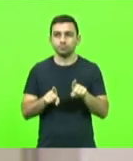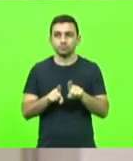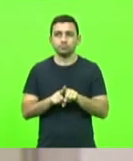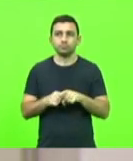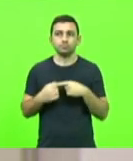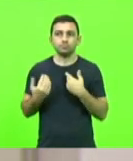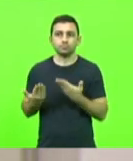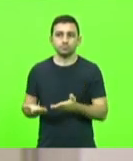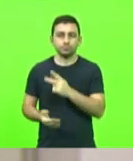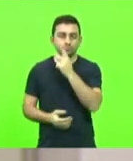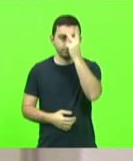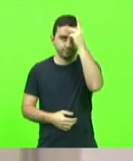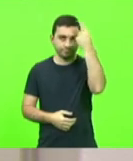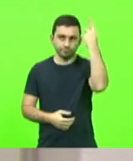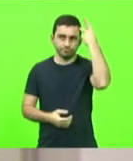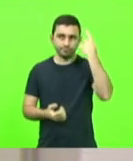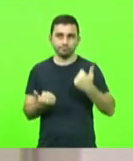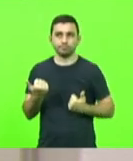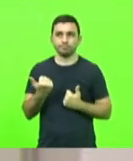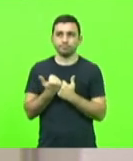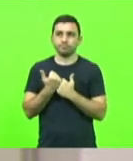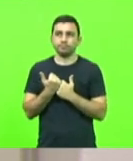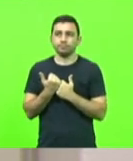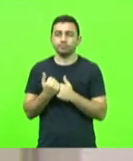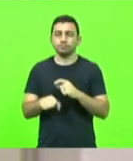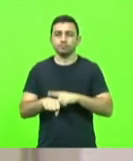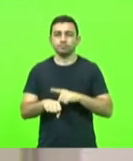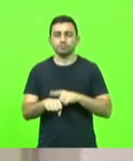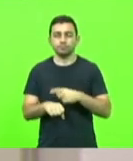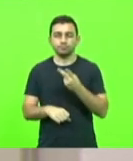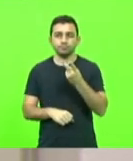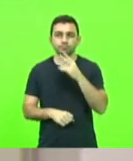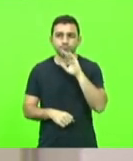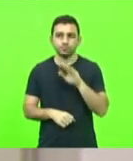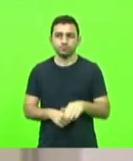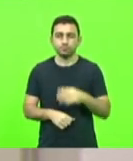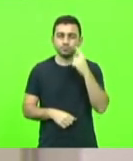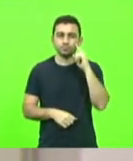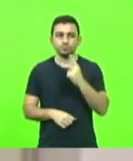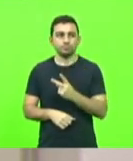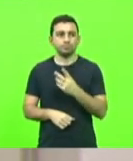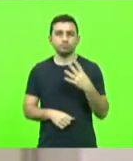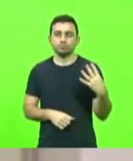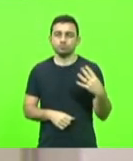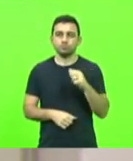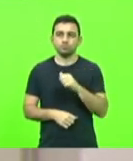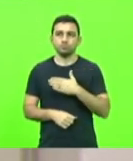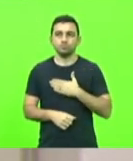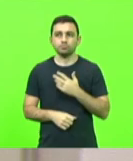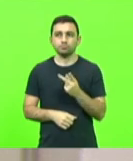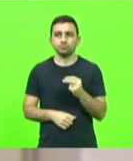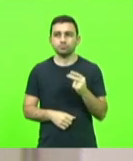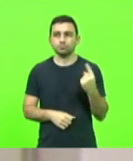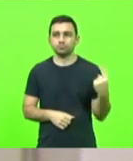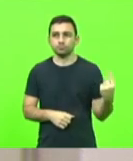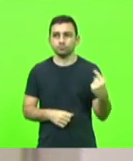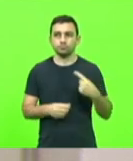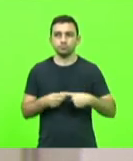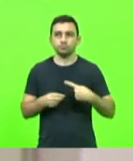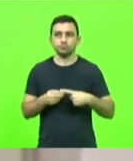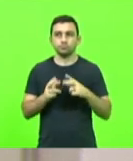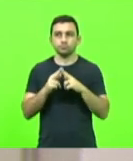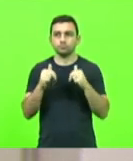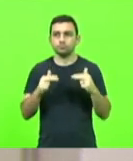a DOC. Às 14 horas do dia 24 do mês de agosto de 2021, nesta cidade de